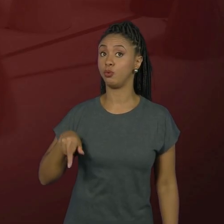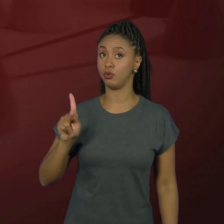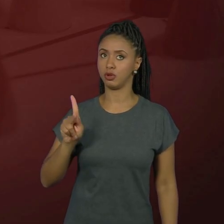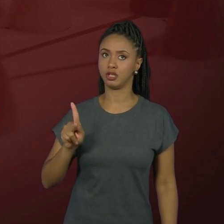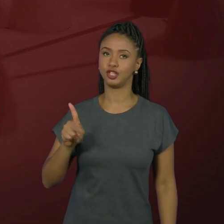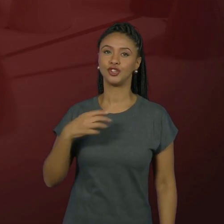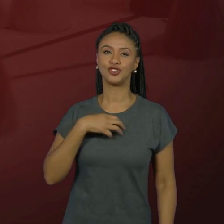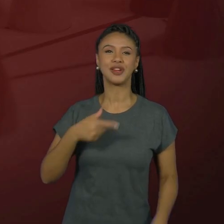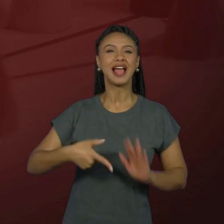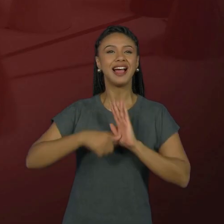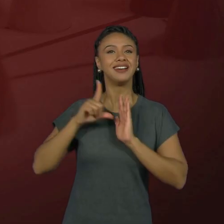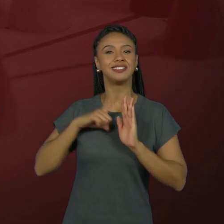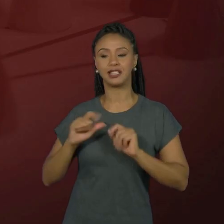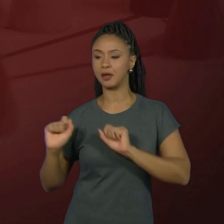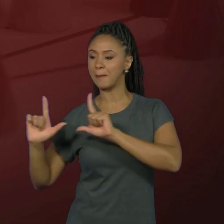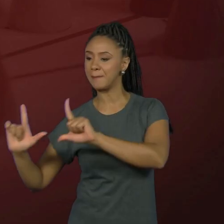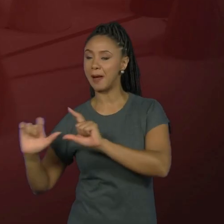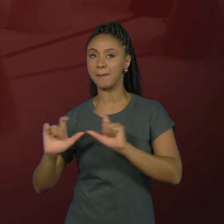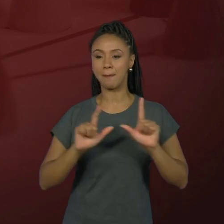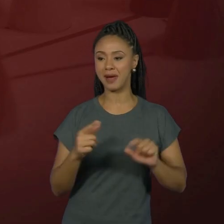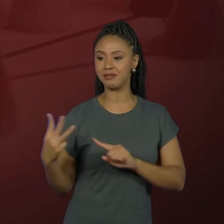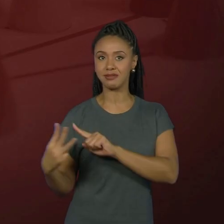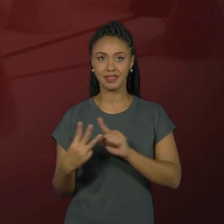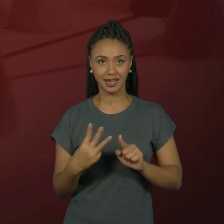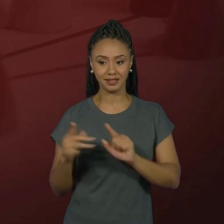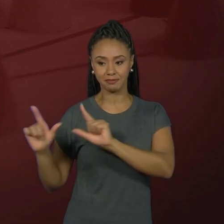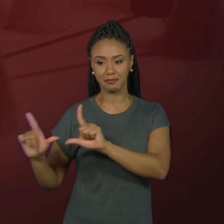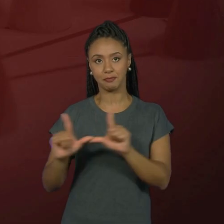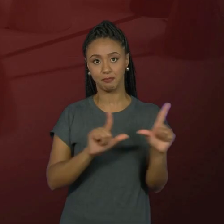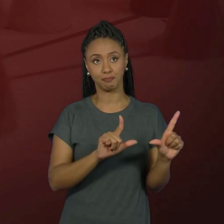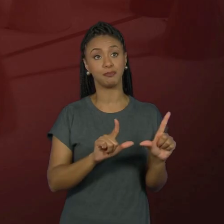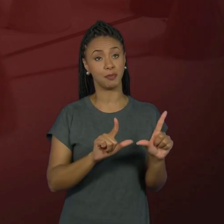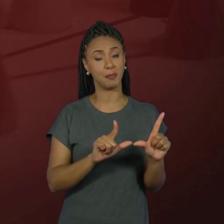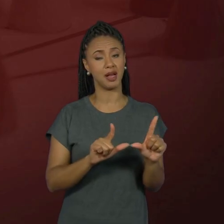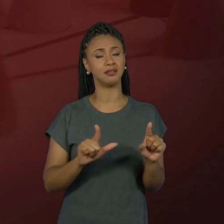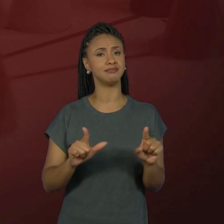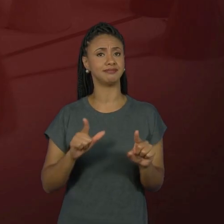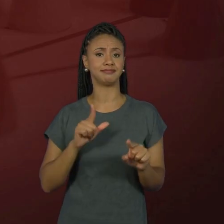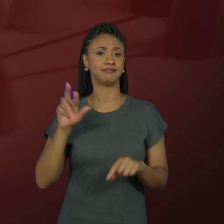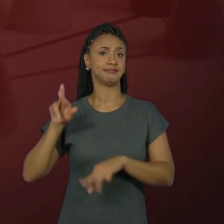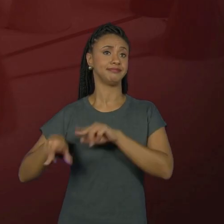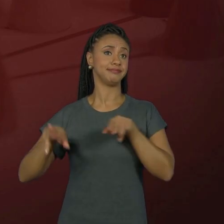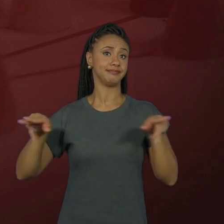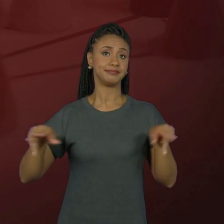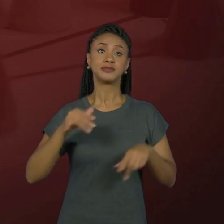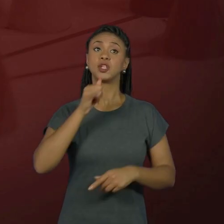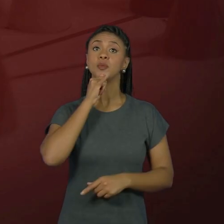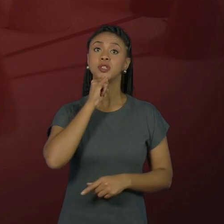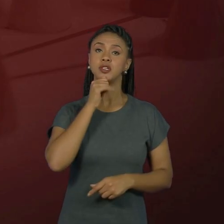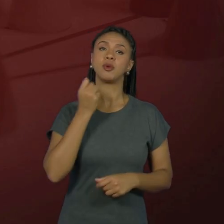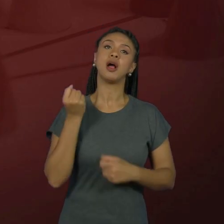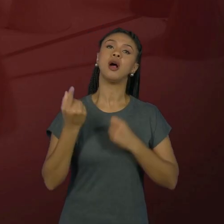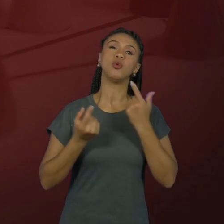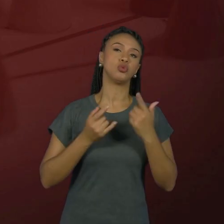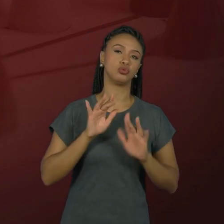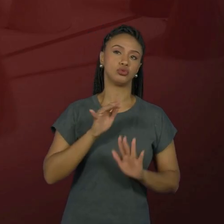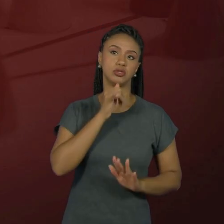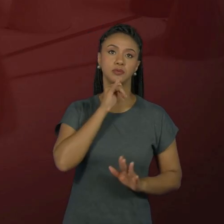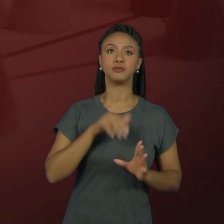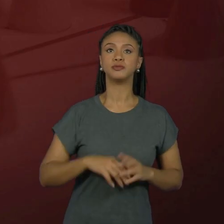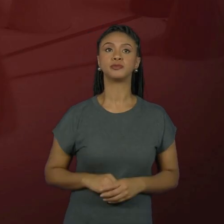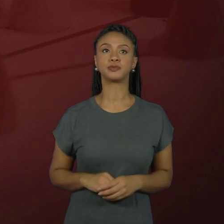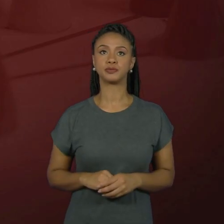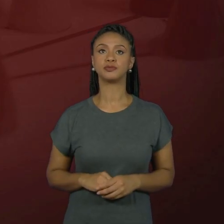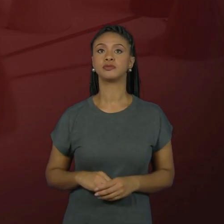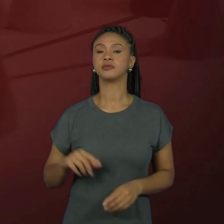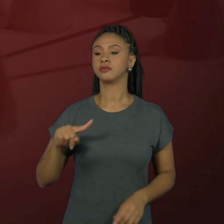figura, que podem ser úteis para a implantação de um projeto de arquitetura corporativa, né? A gente tem alguns, como o framework